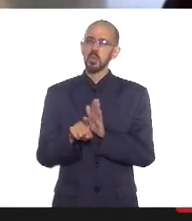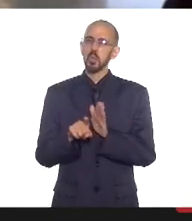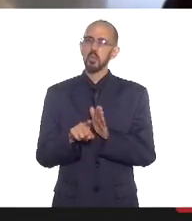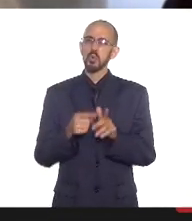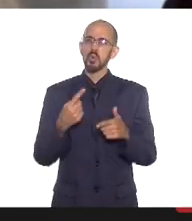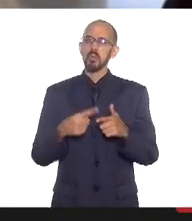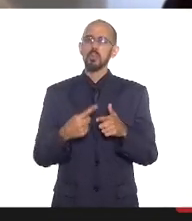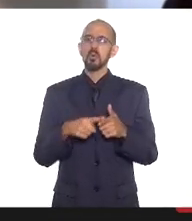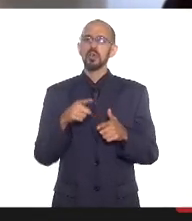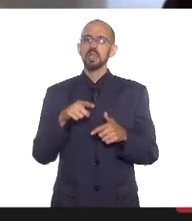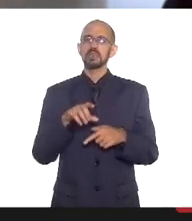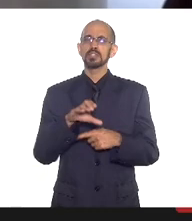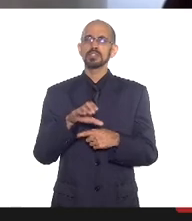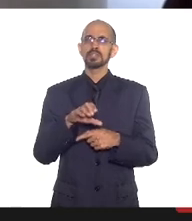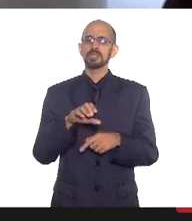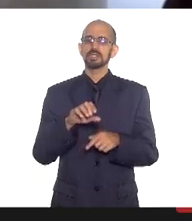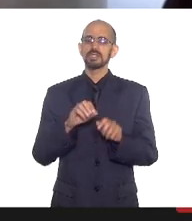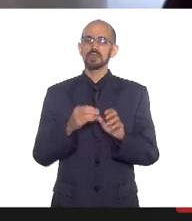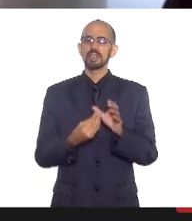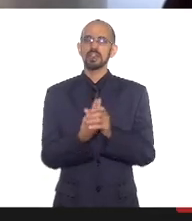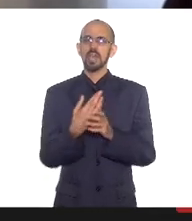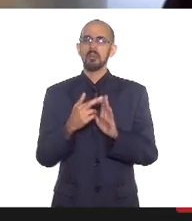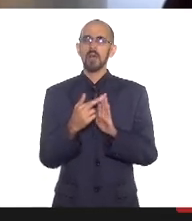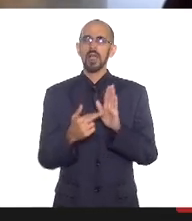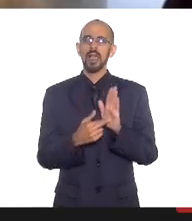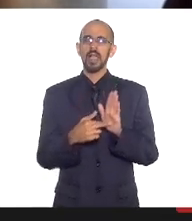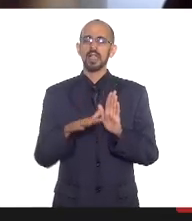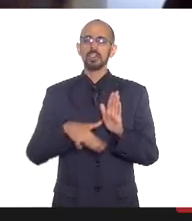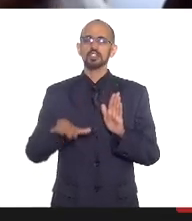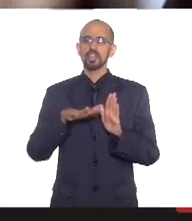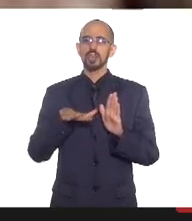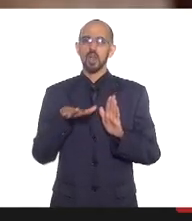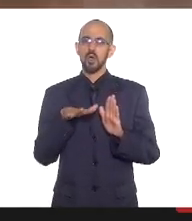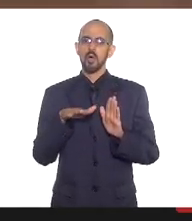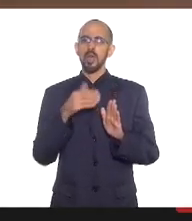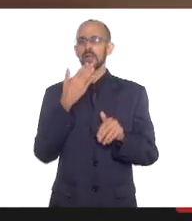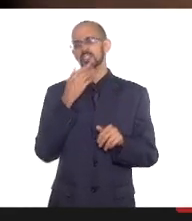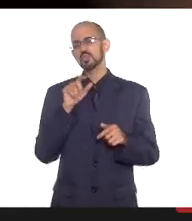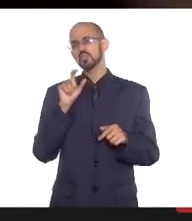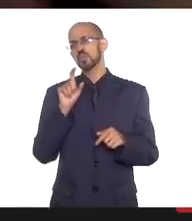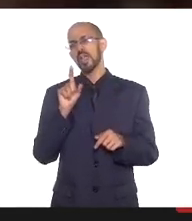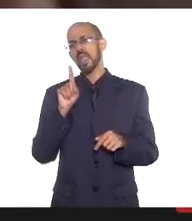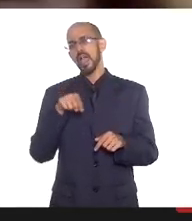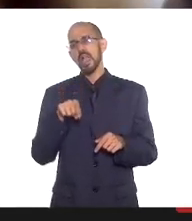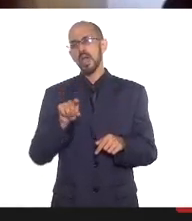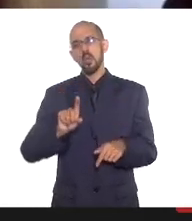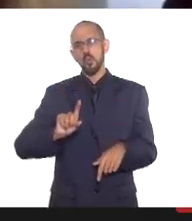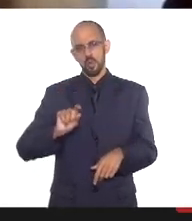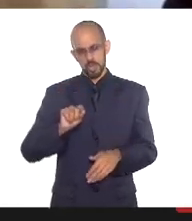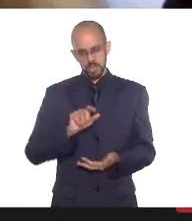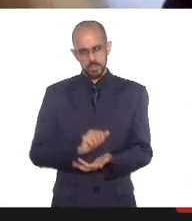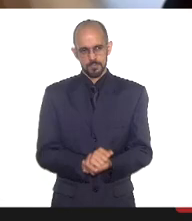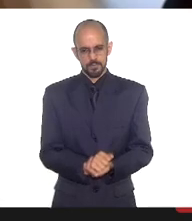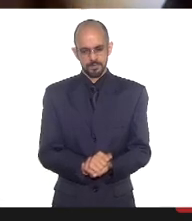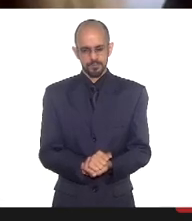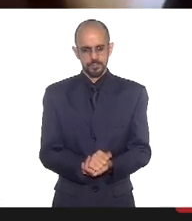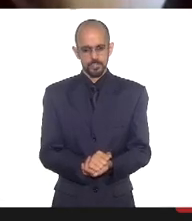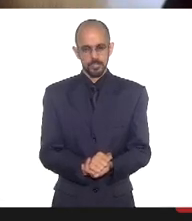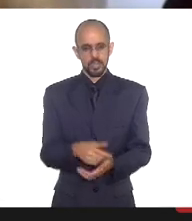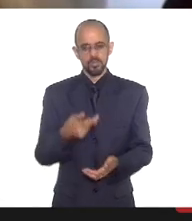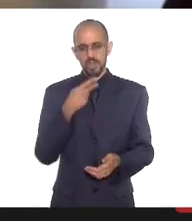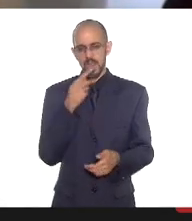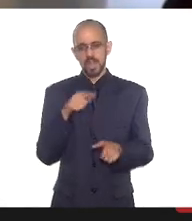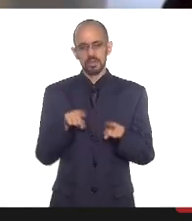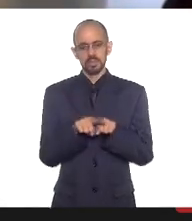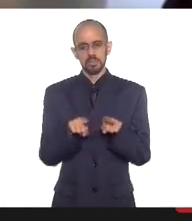dessa da vacinação é gostaria de dizer o representante do cremeb de um sujo não